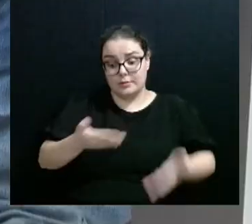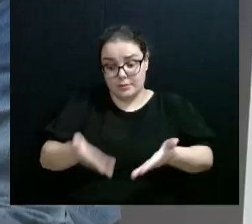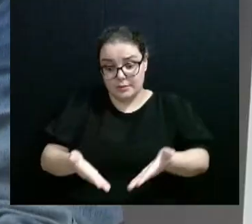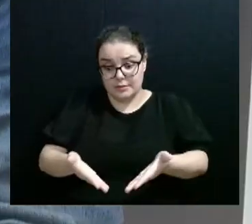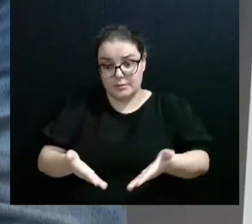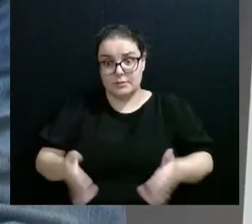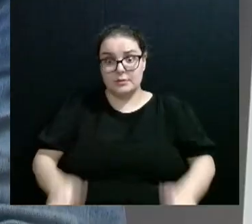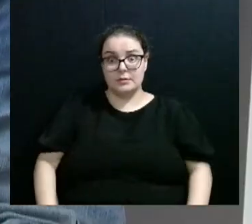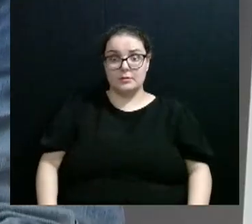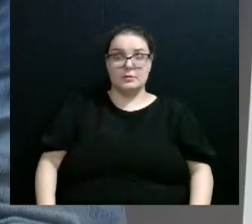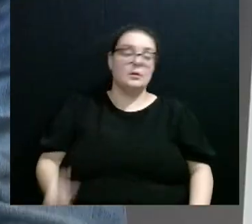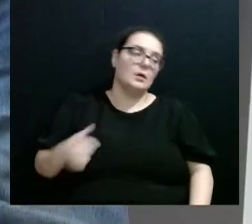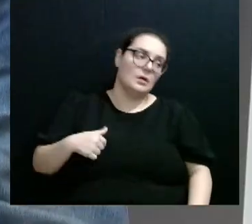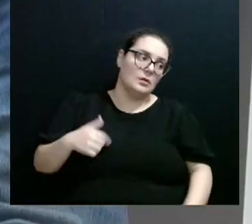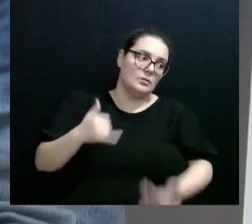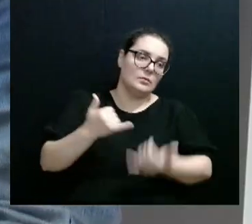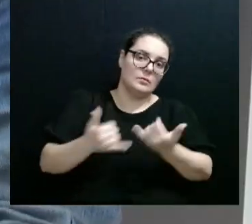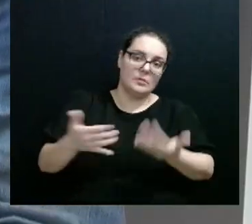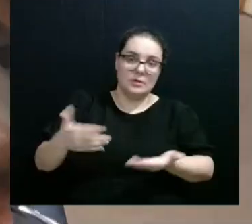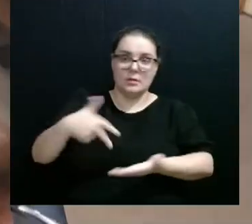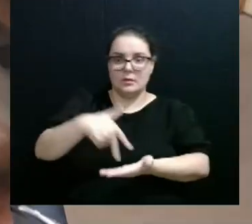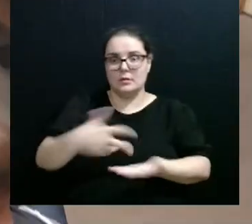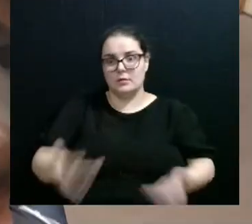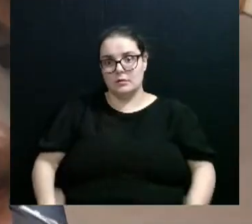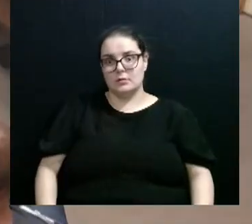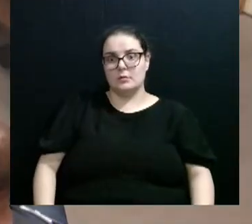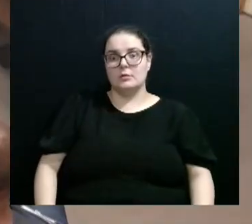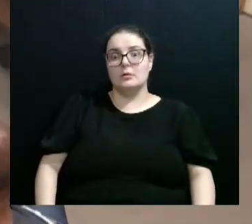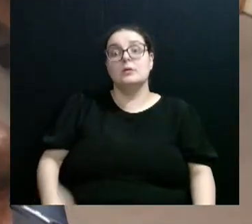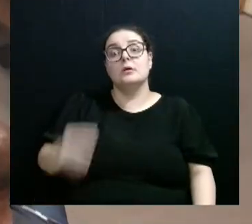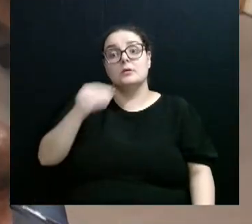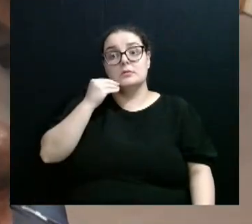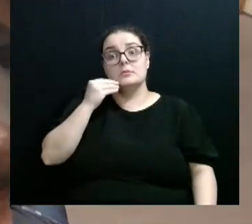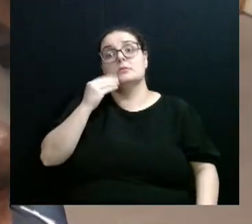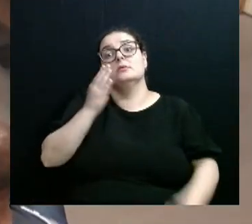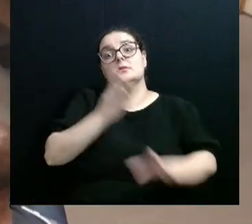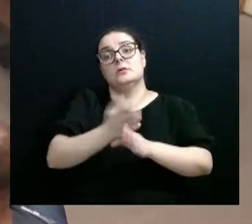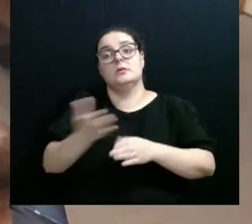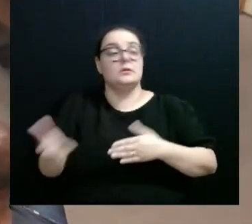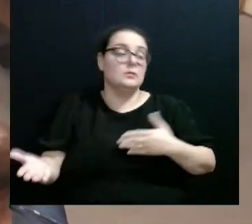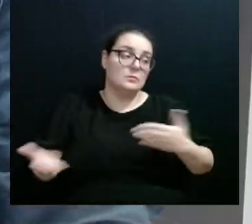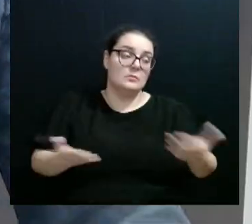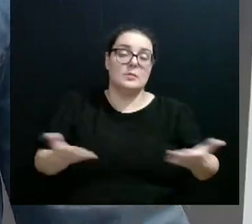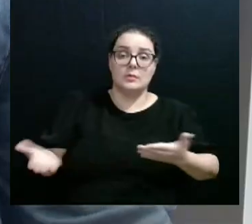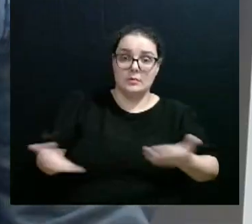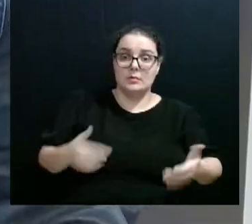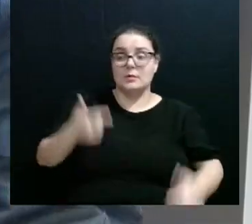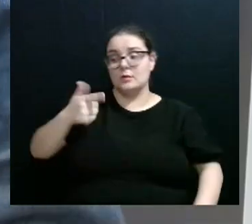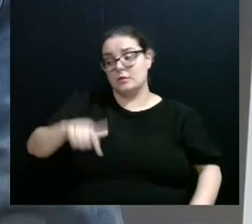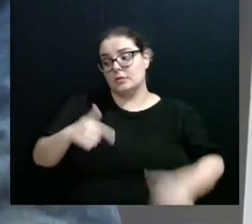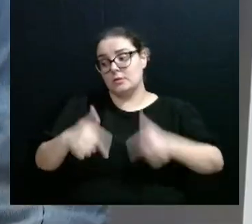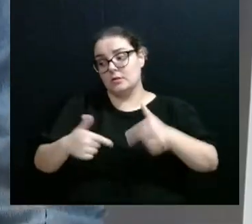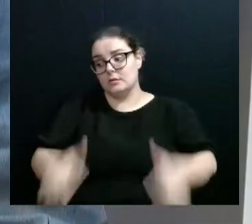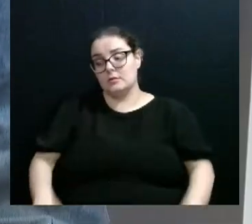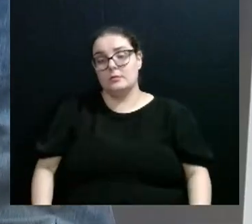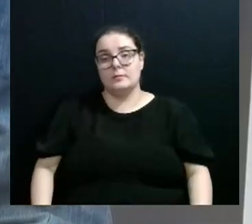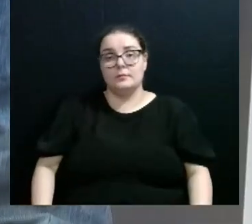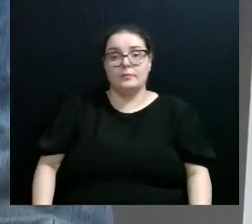meio, viu? Estou aqui para fazer tentando achar um meio termo de a gente continuar trabalhando. Eu acho que já houve uma grande